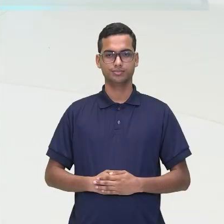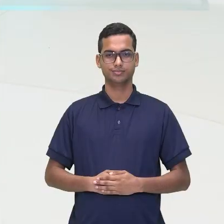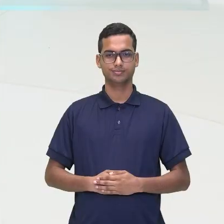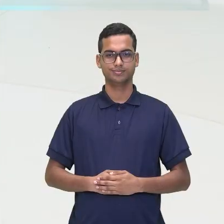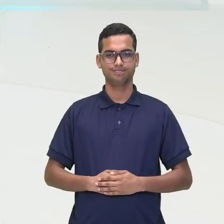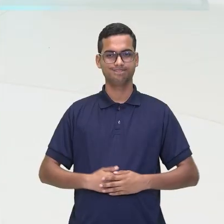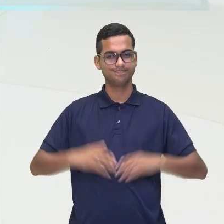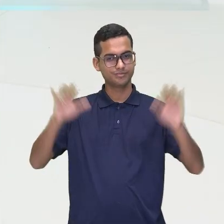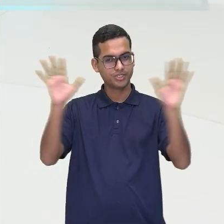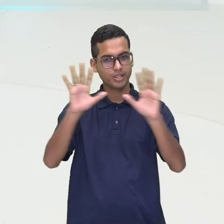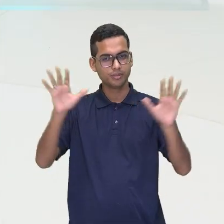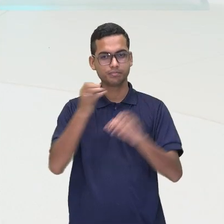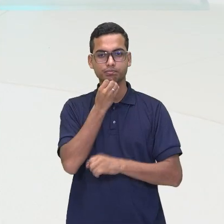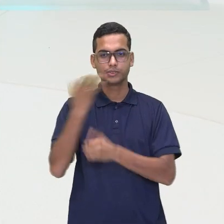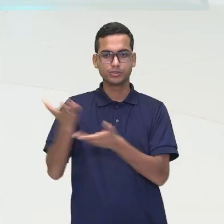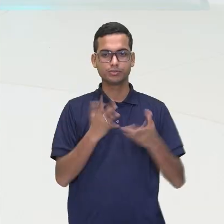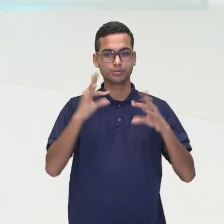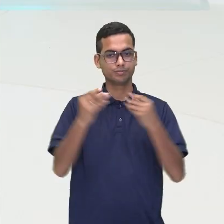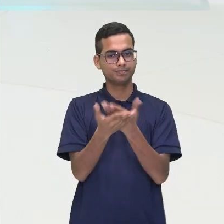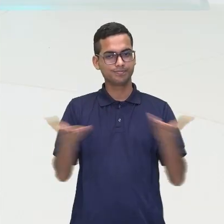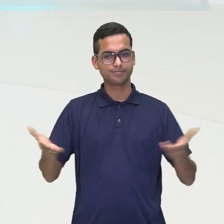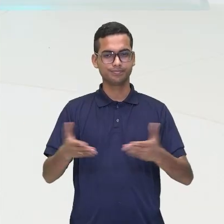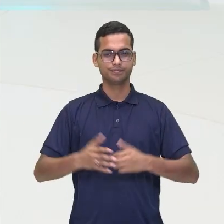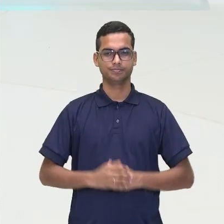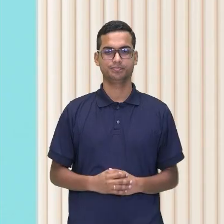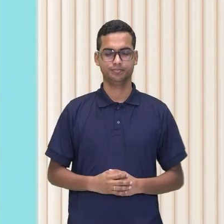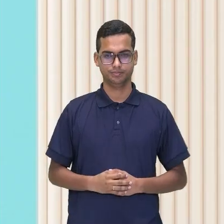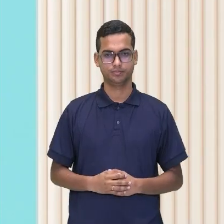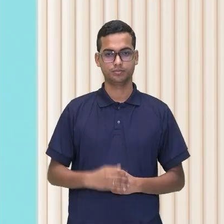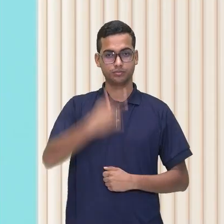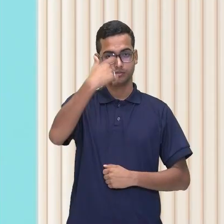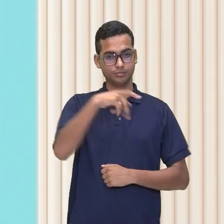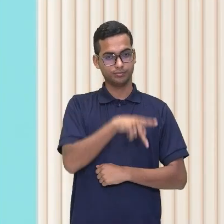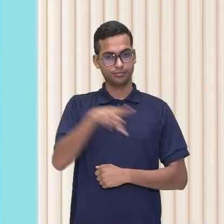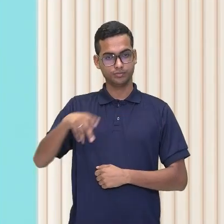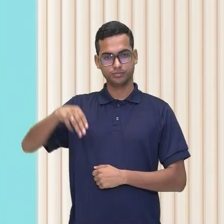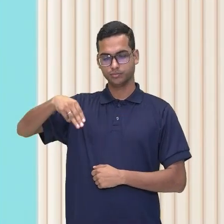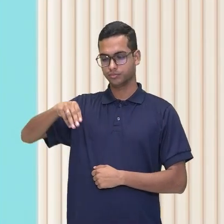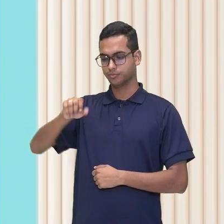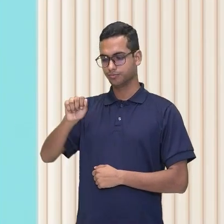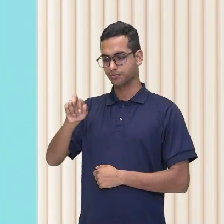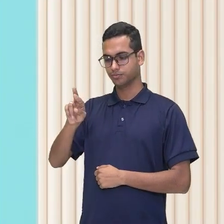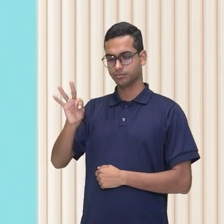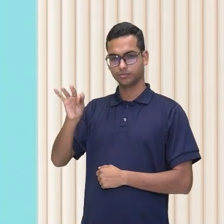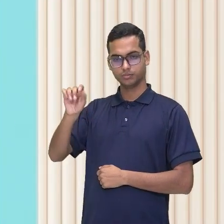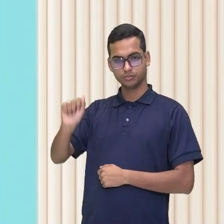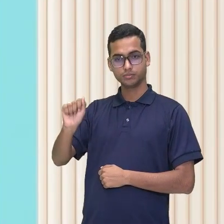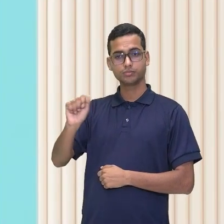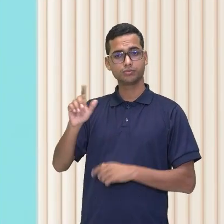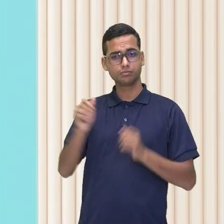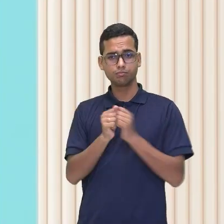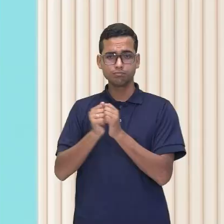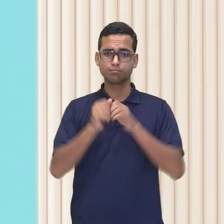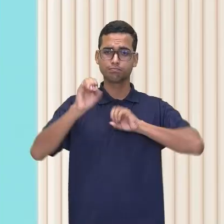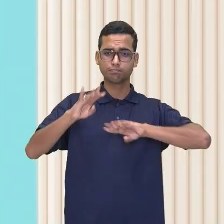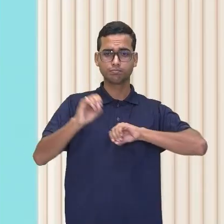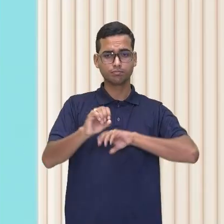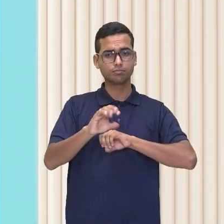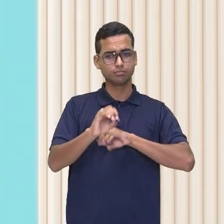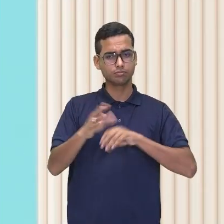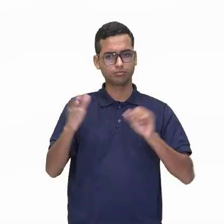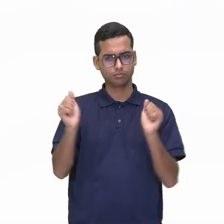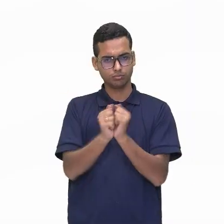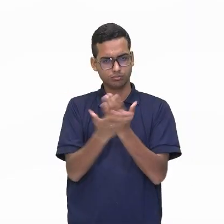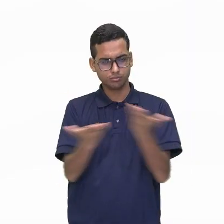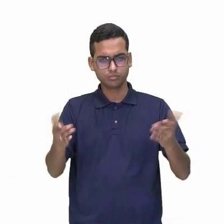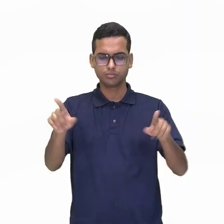Olá, sejam muito bem-vindos! Sou a professora Marta Patrícia e estaremos juntos na aula de hoje. Vamos ver o